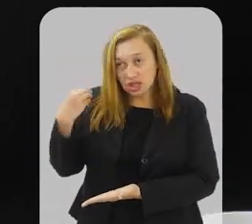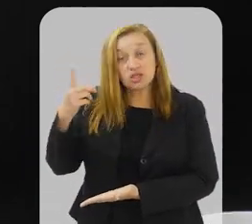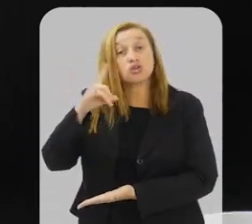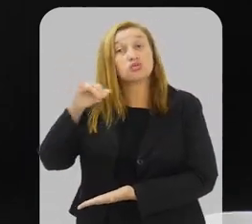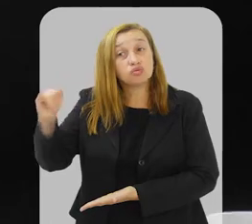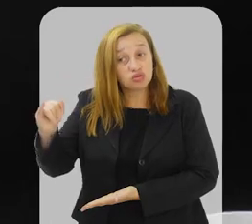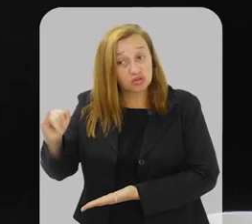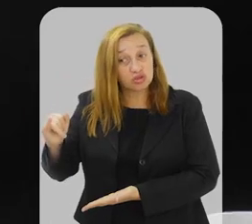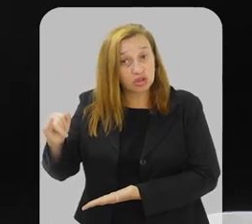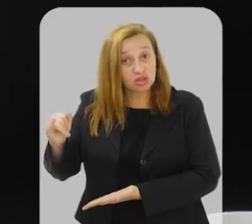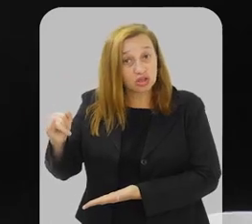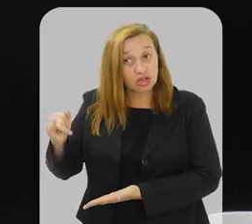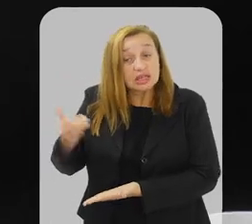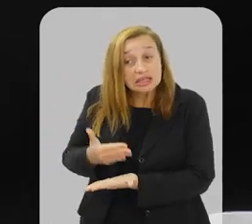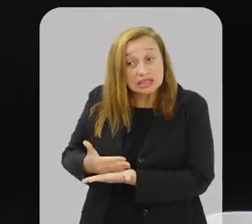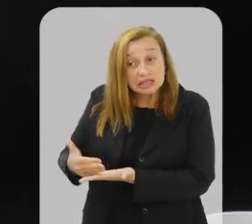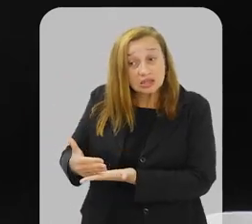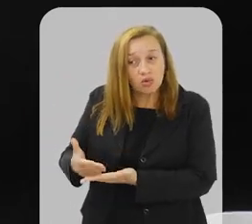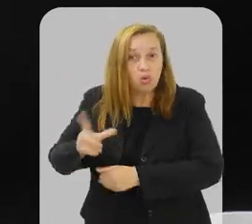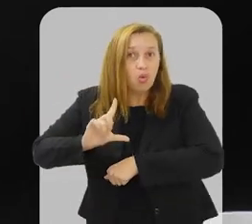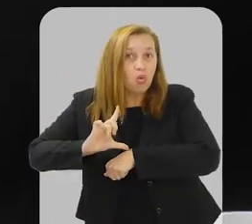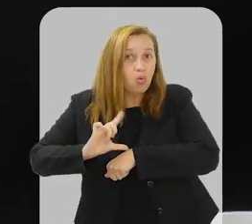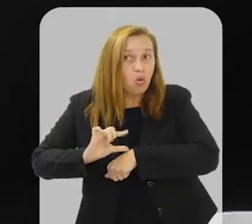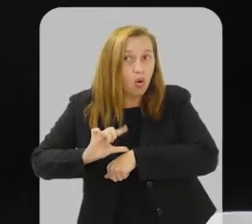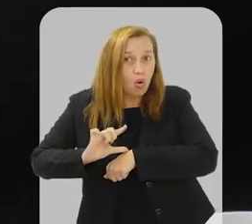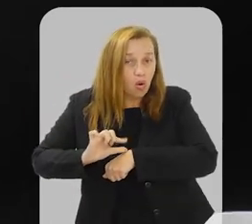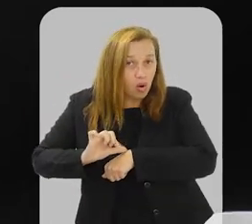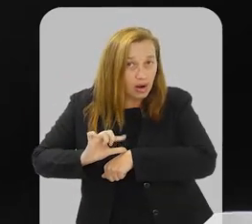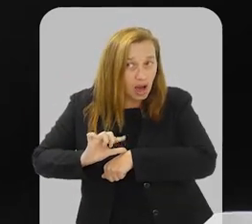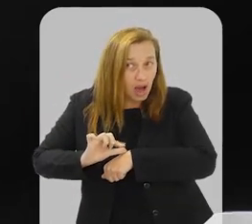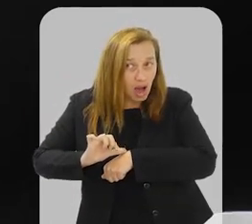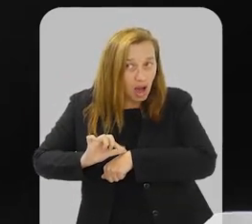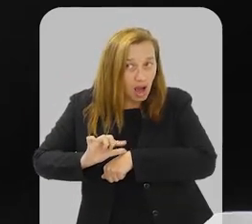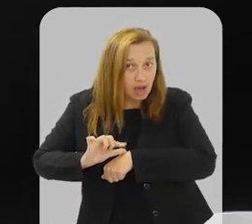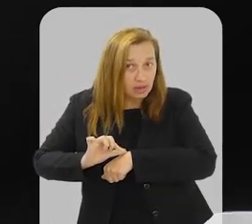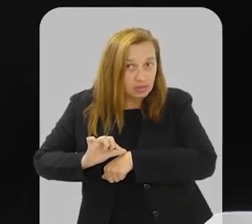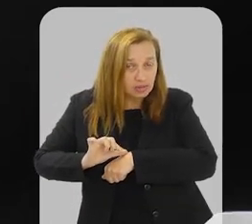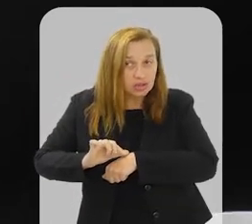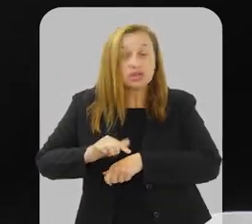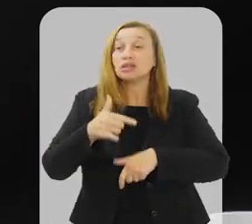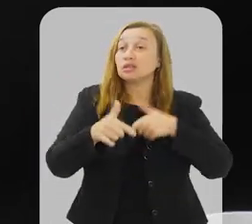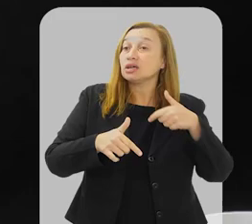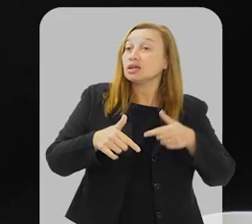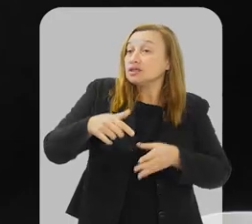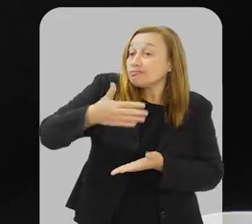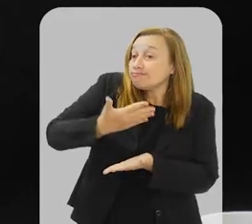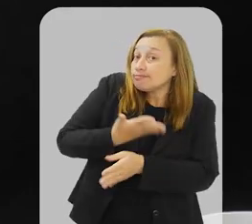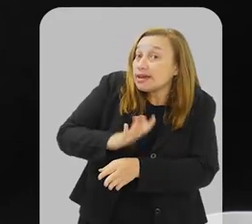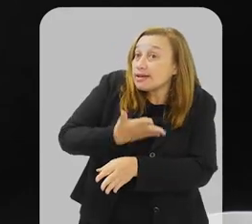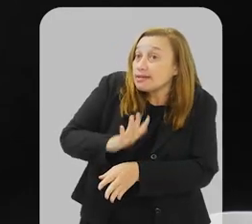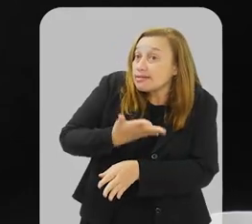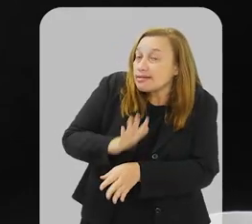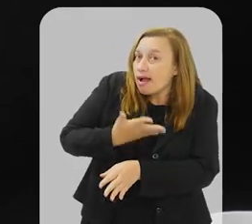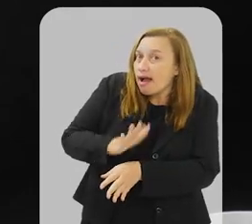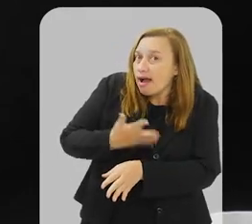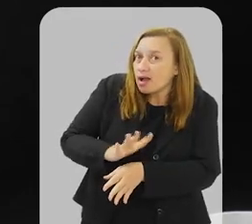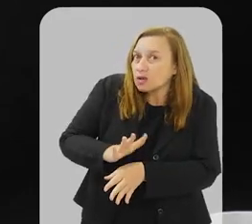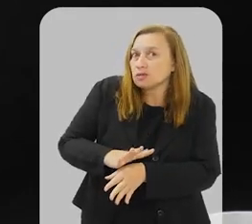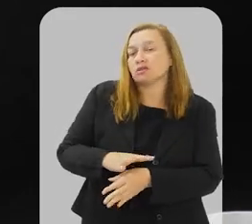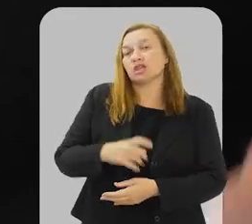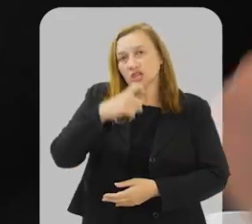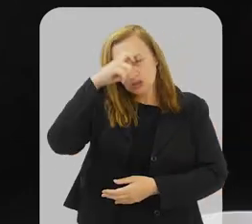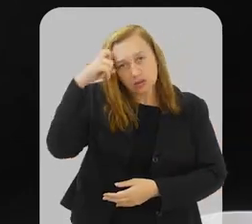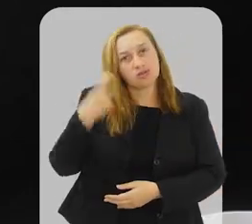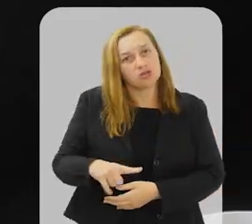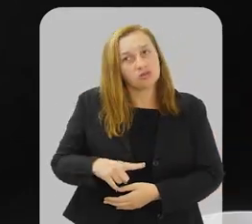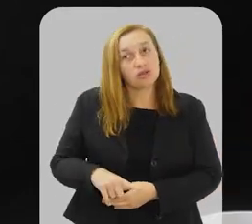que esquecem que um dia foram bailarinos de horário de ensaio de quantidade de ensaio de horas insalubres do perigo do Rio de Janeiro sacrificante é